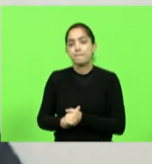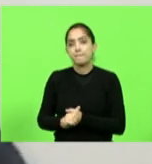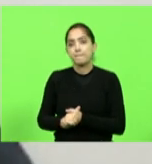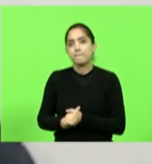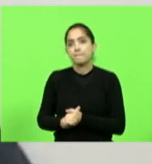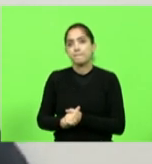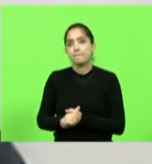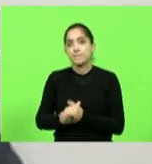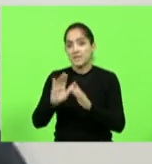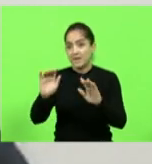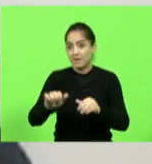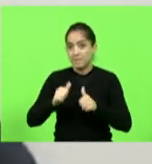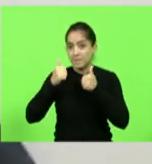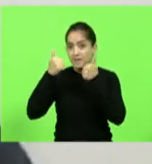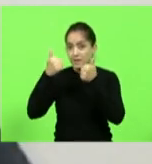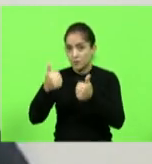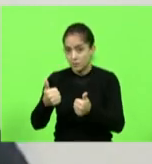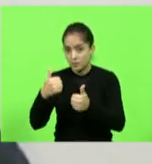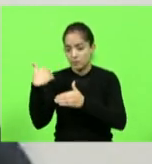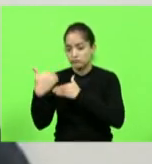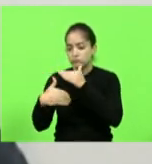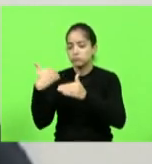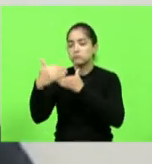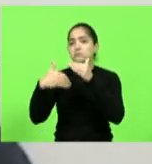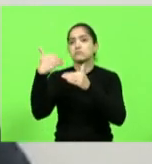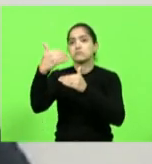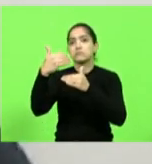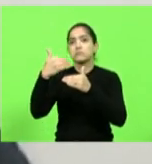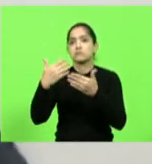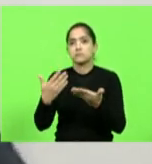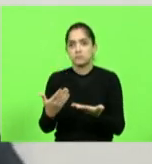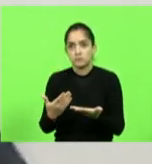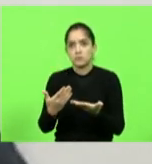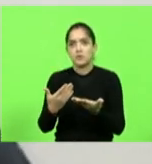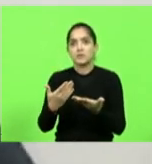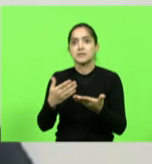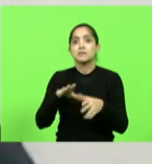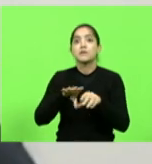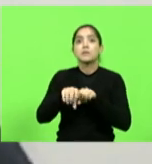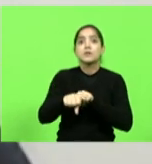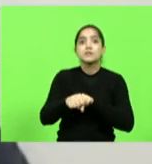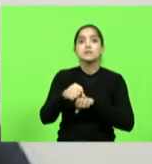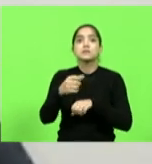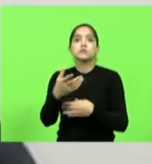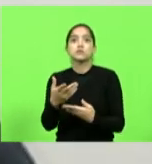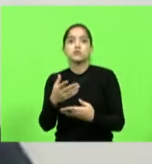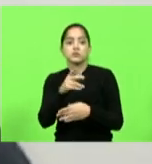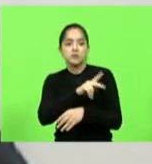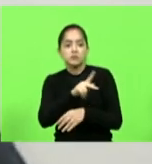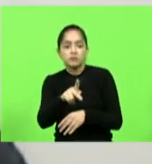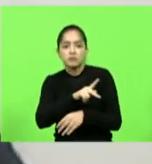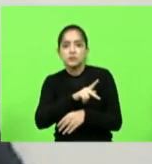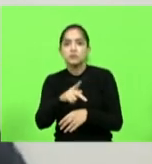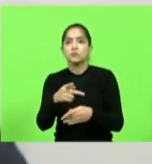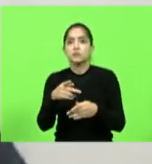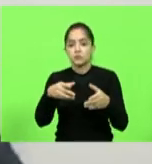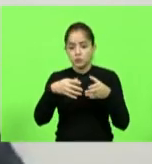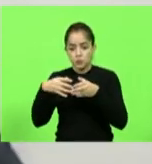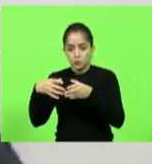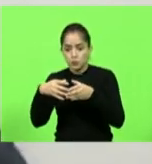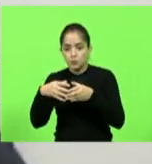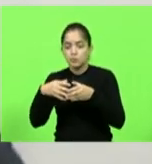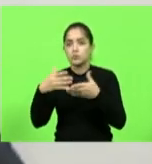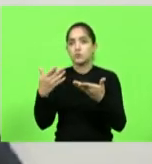a melhoria do processo ensino-aprendizagem, a formação de educadores e de educadoras, o trabalho com grupos de